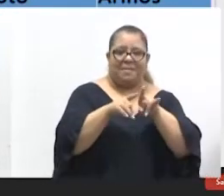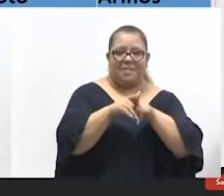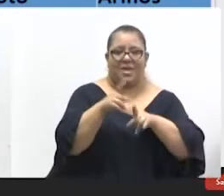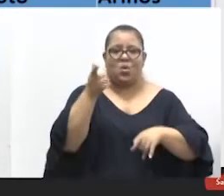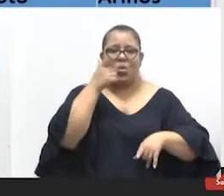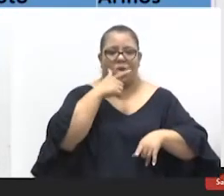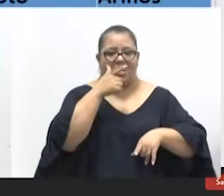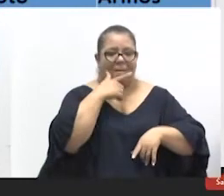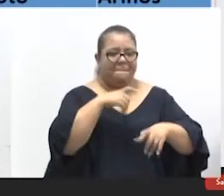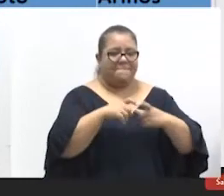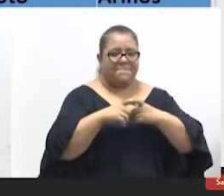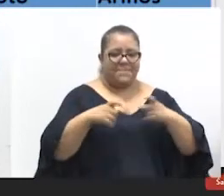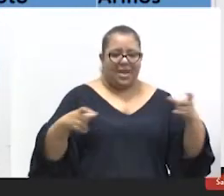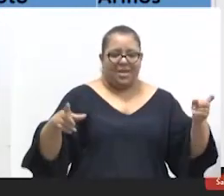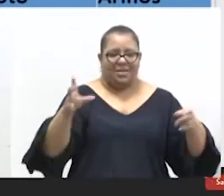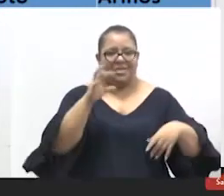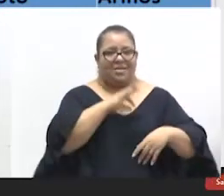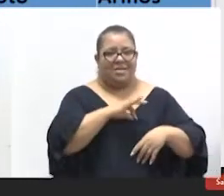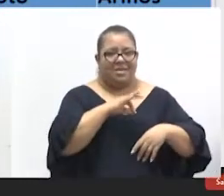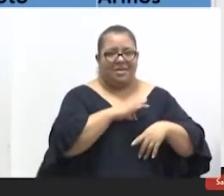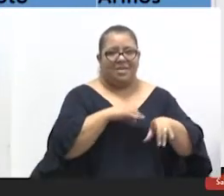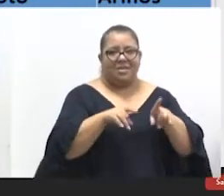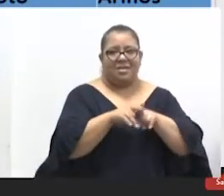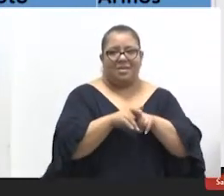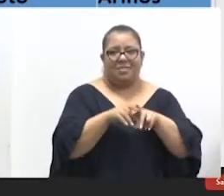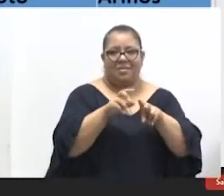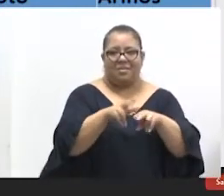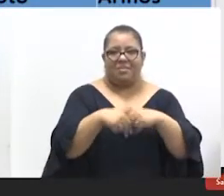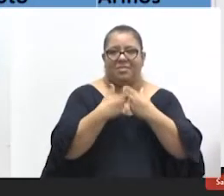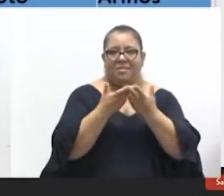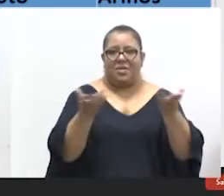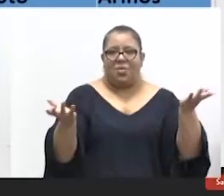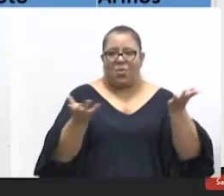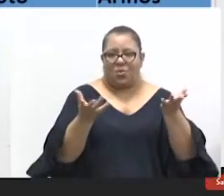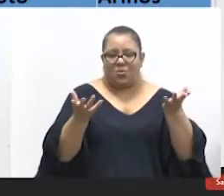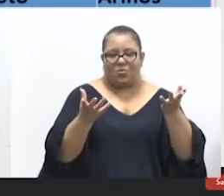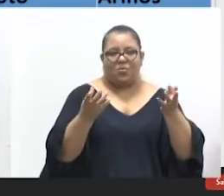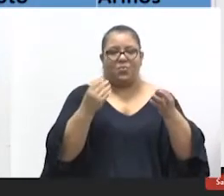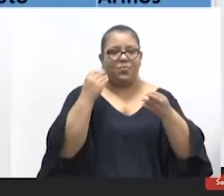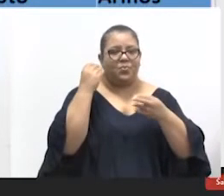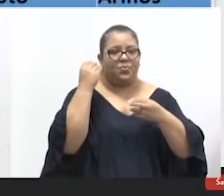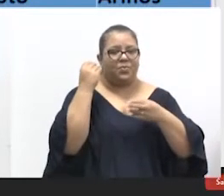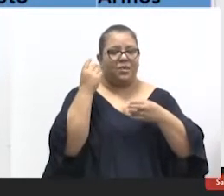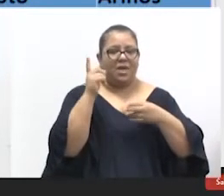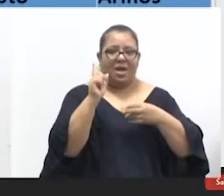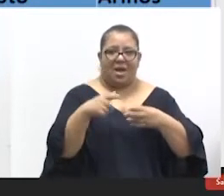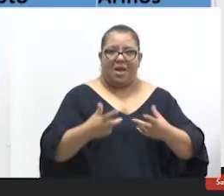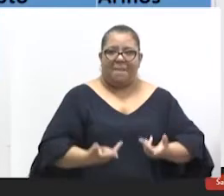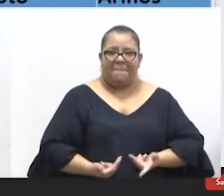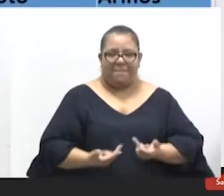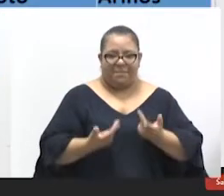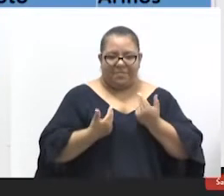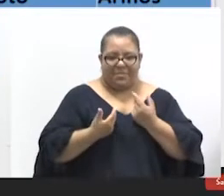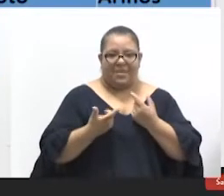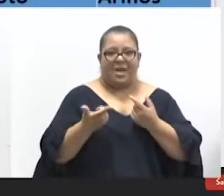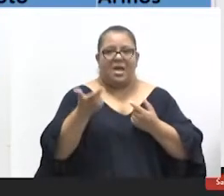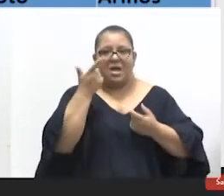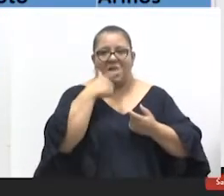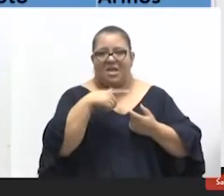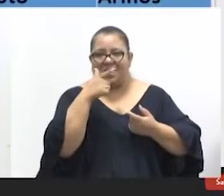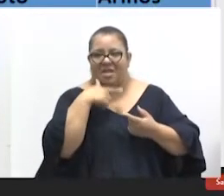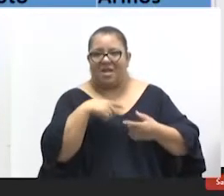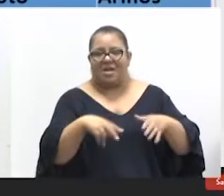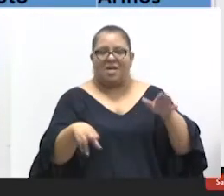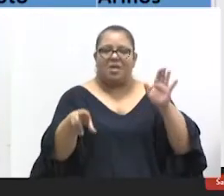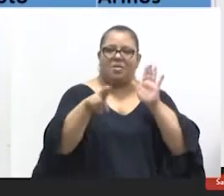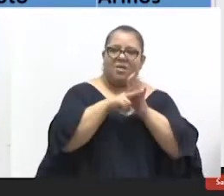aporte, a maior contingente populacional para acolhimento, tratamento e cirurgias, né? Então, é muito